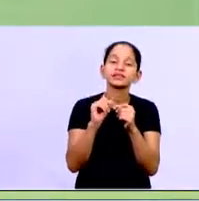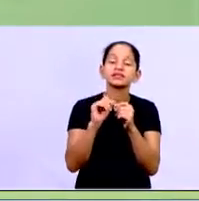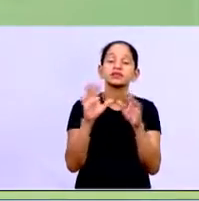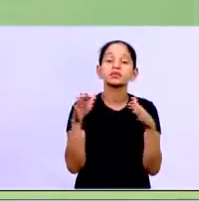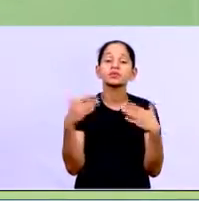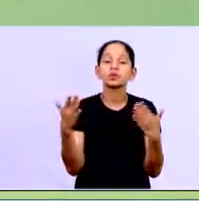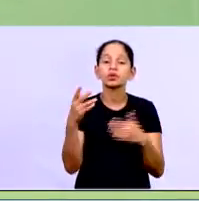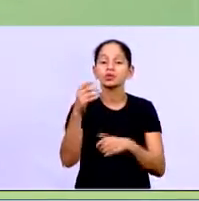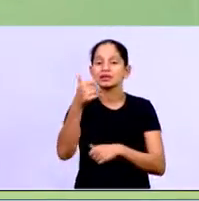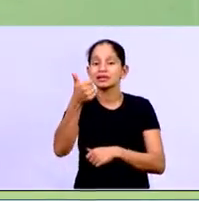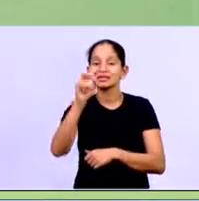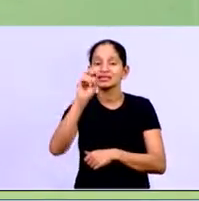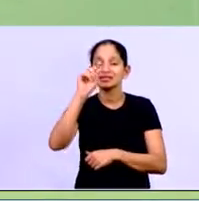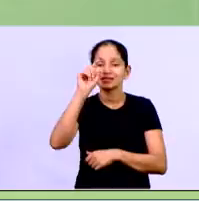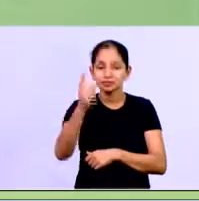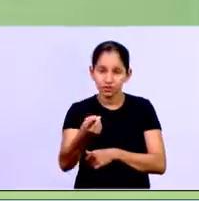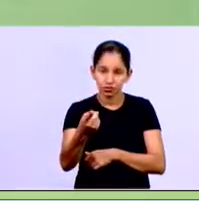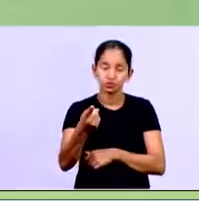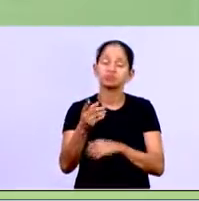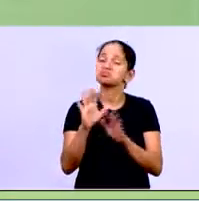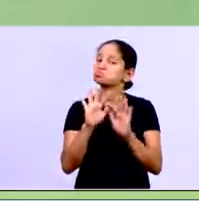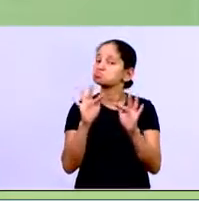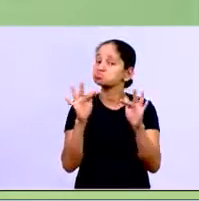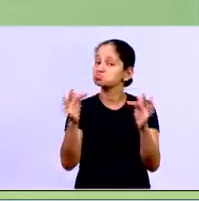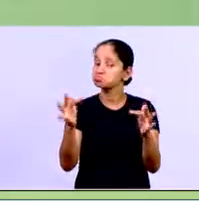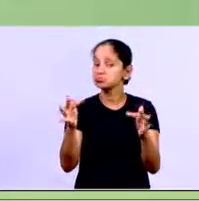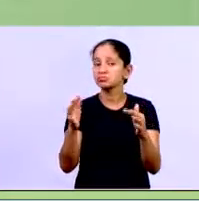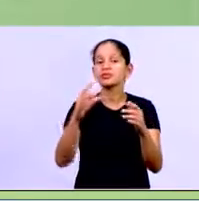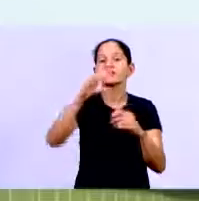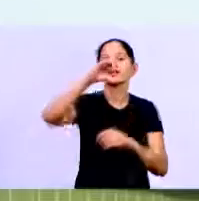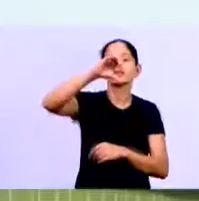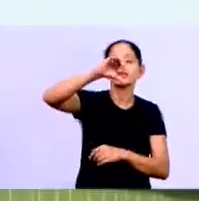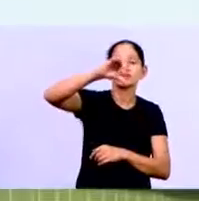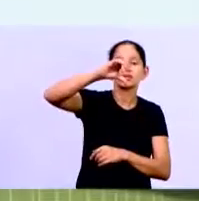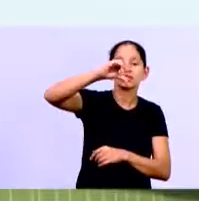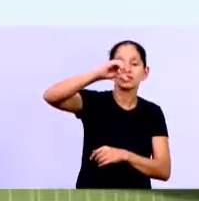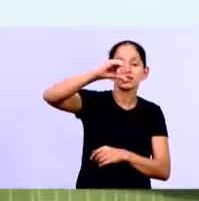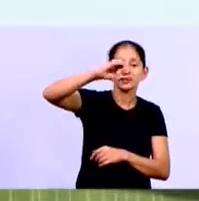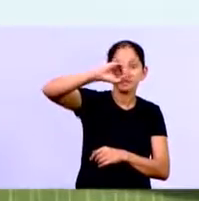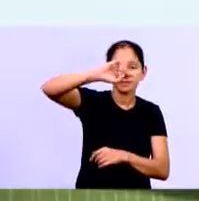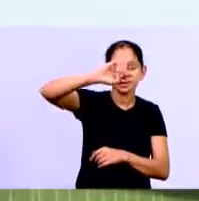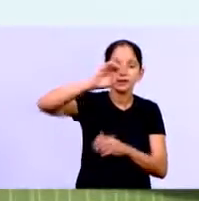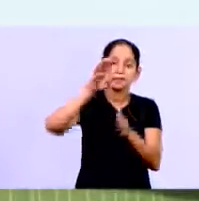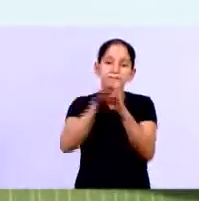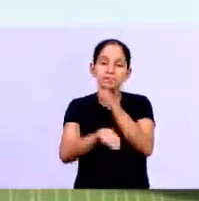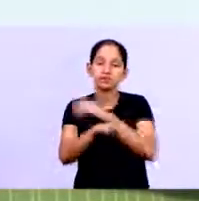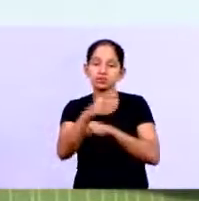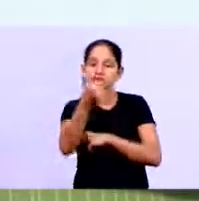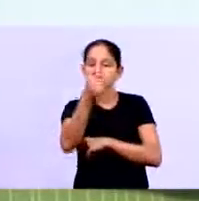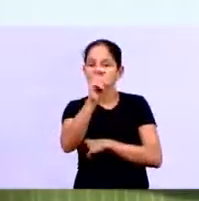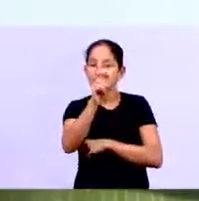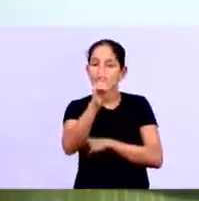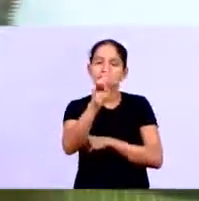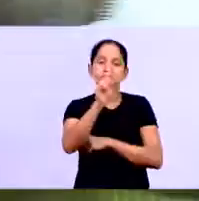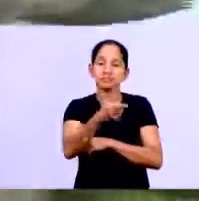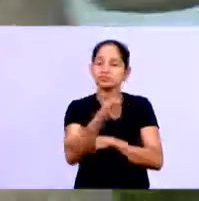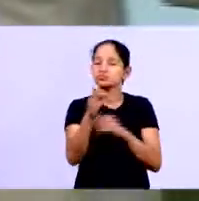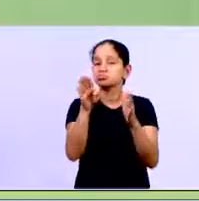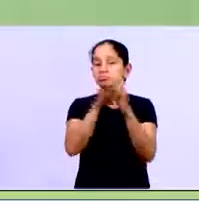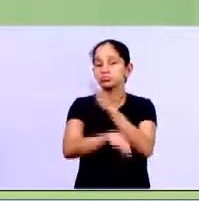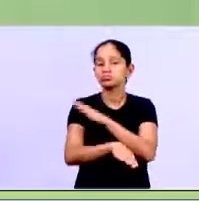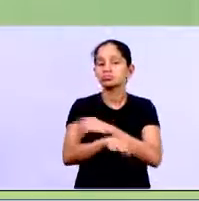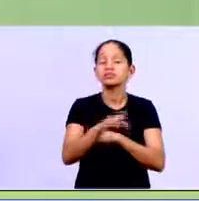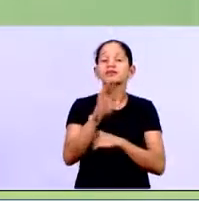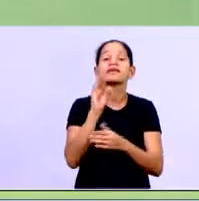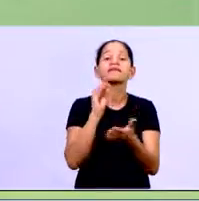quanto? 15 mil. E aí basta fazer 90 menos 15 mil. 90 menos 15 mil,